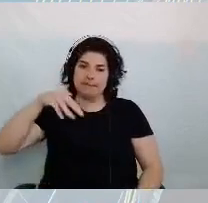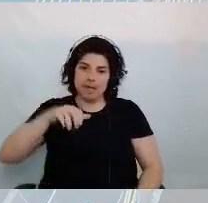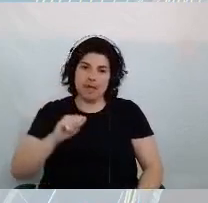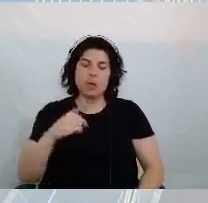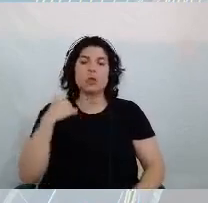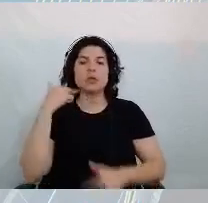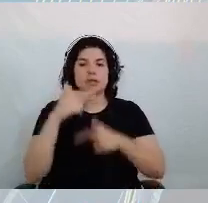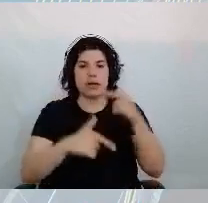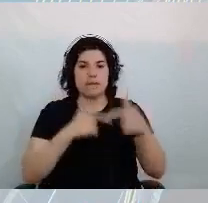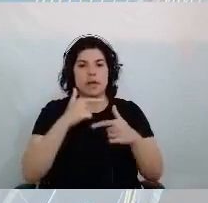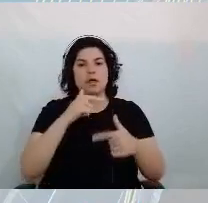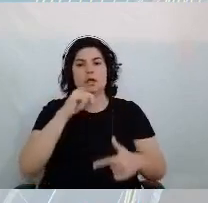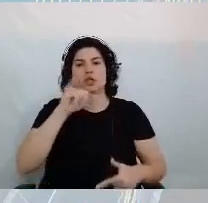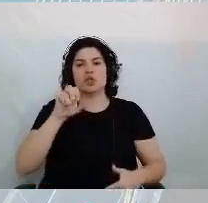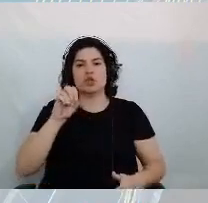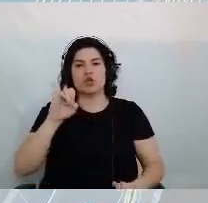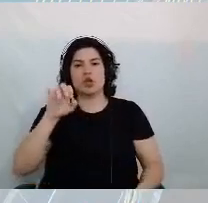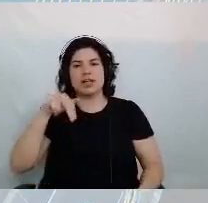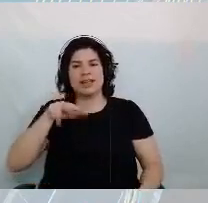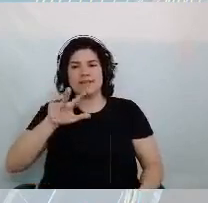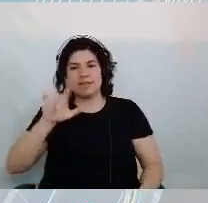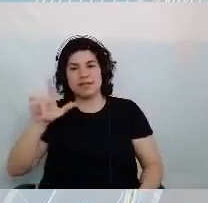sou designer de produto.